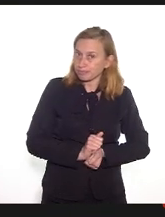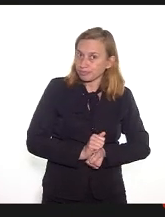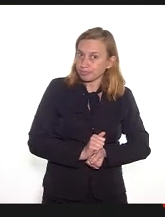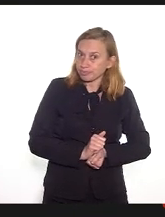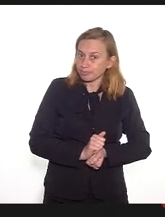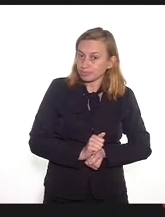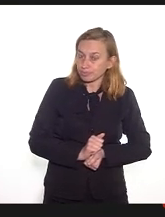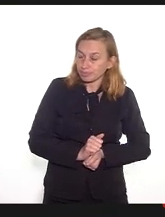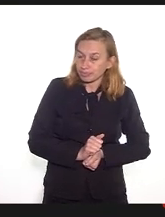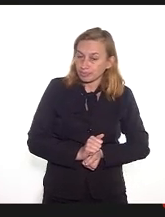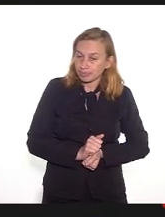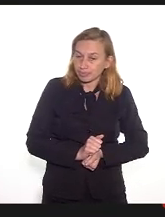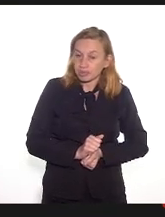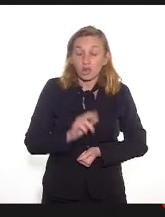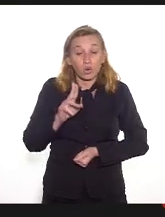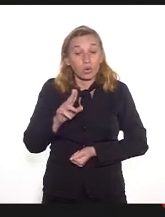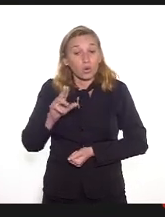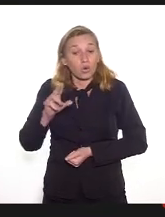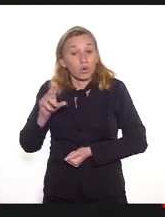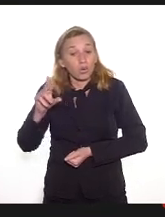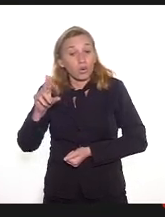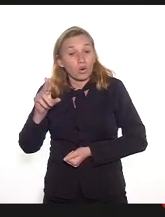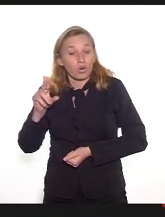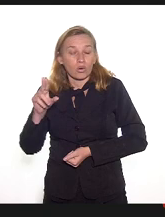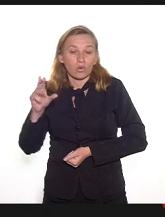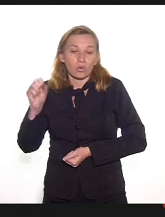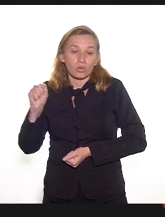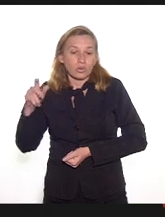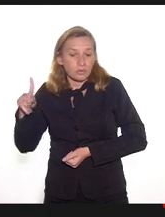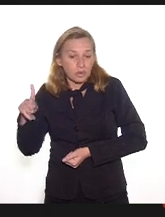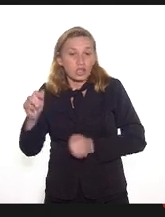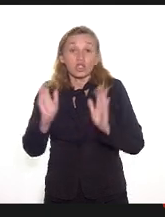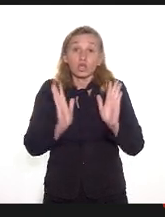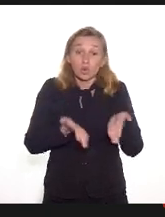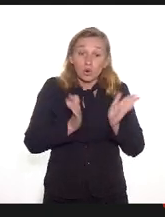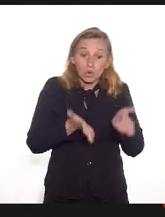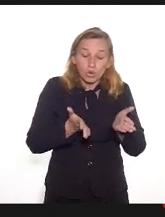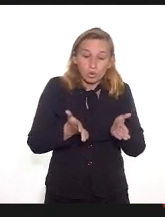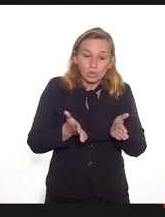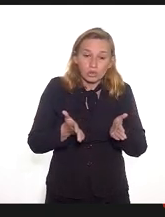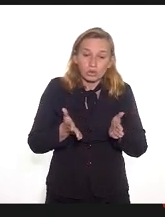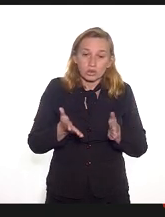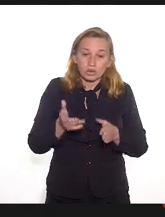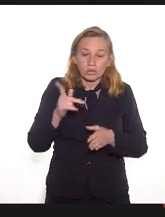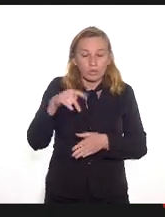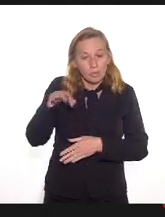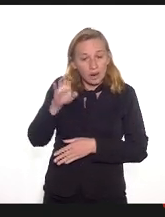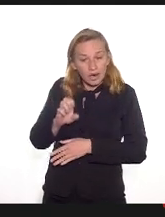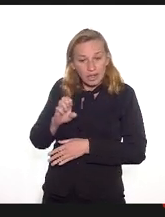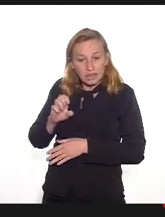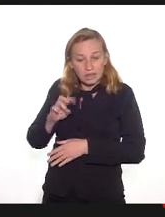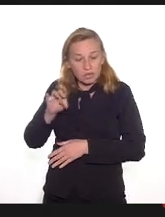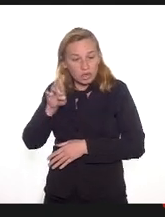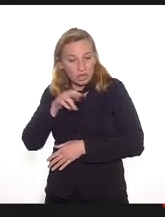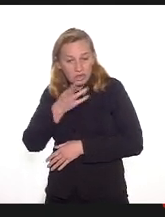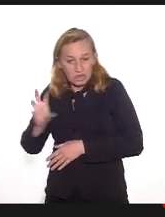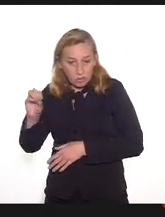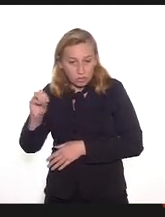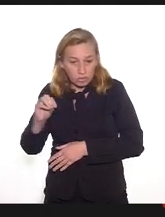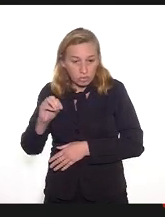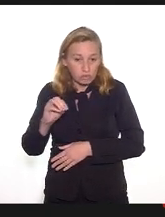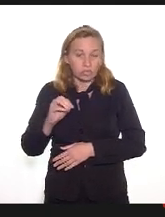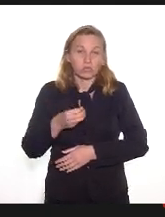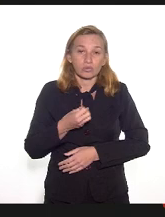da Federal Fluminense como da USP, e hoje nós estamos com um parque de simulação bastante